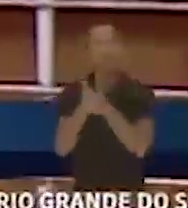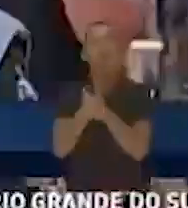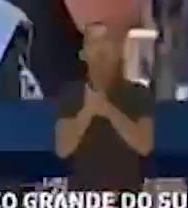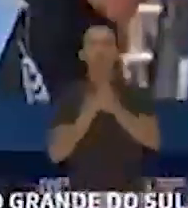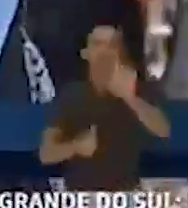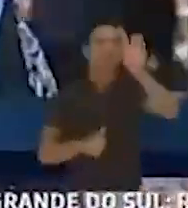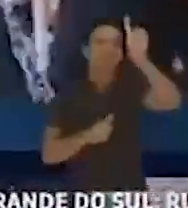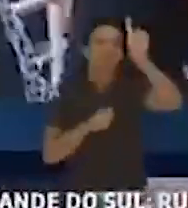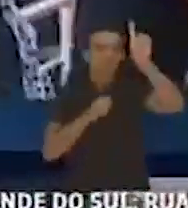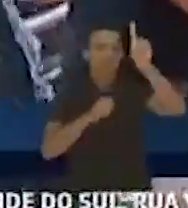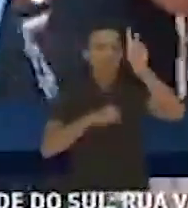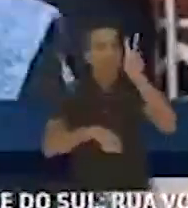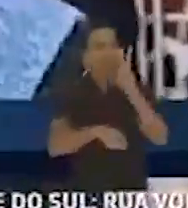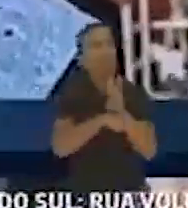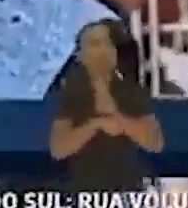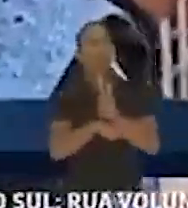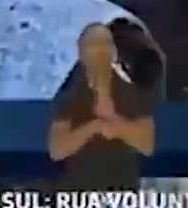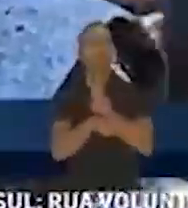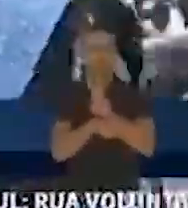defenda.